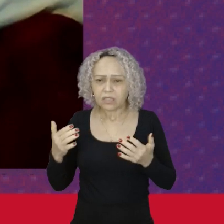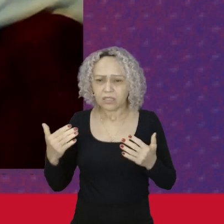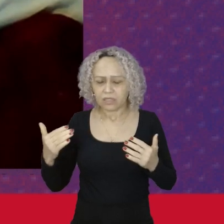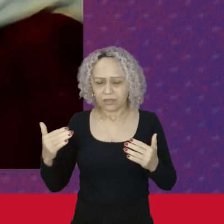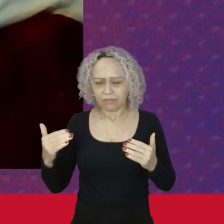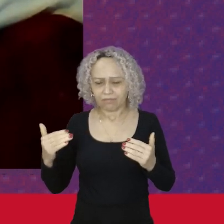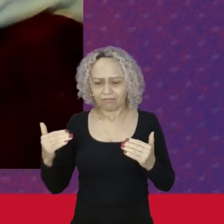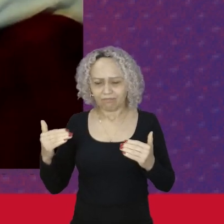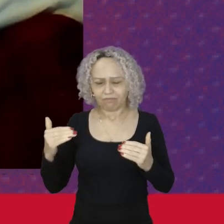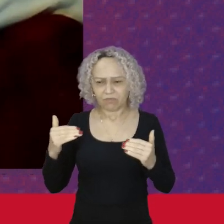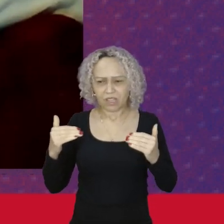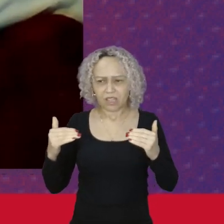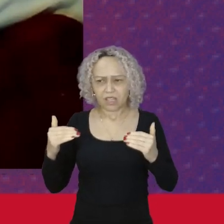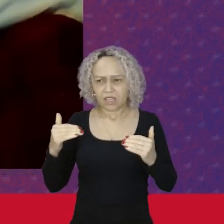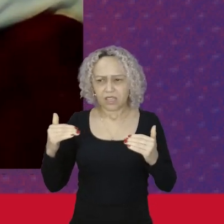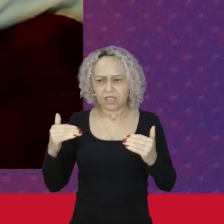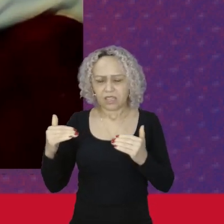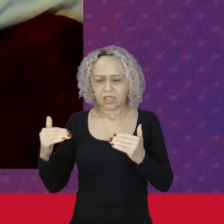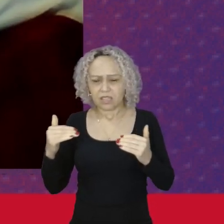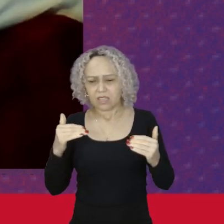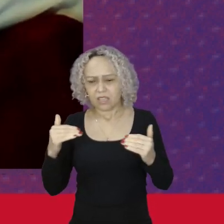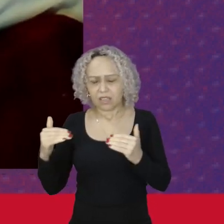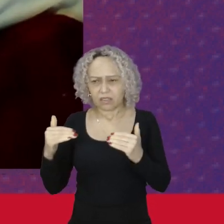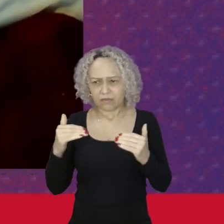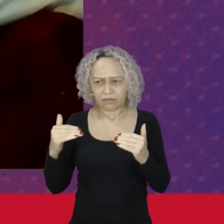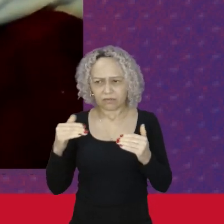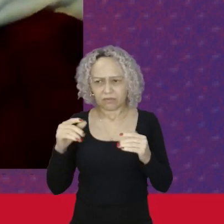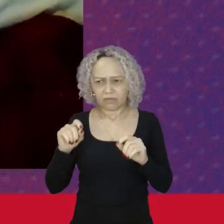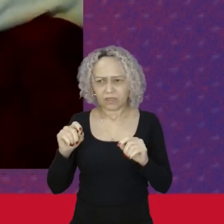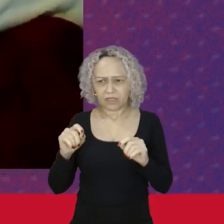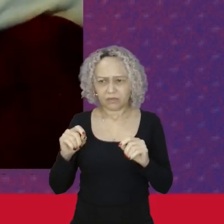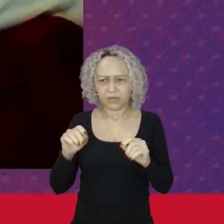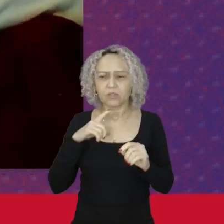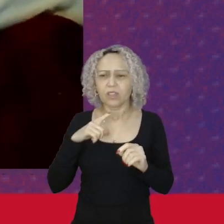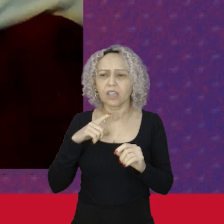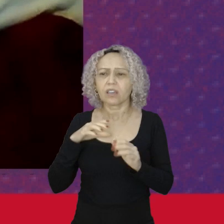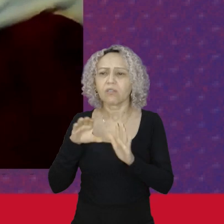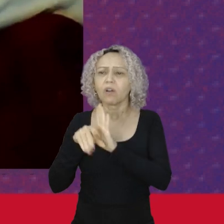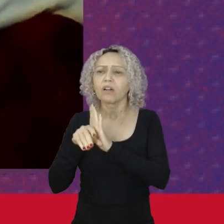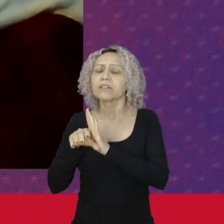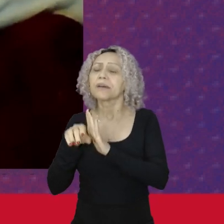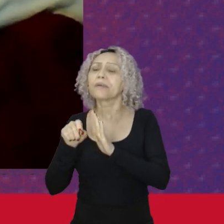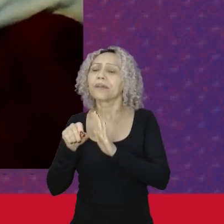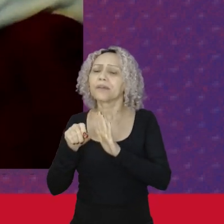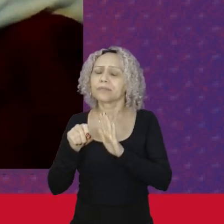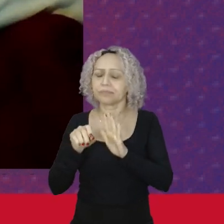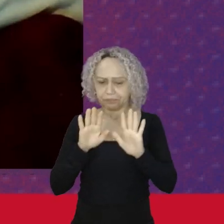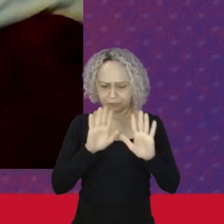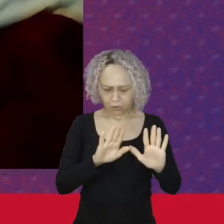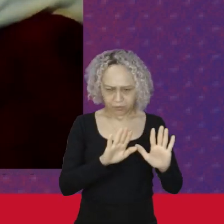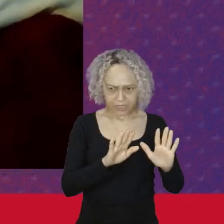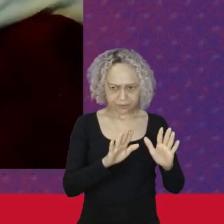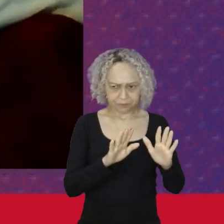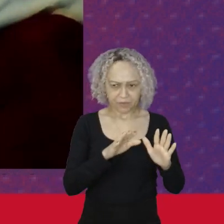está a concepção médica, a gente tem a concepção educacional. Na concepção